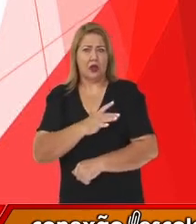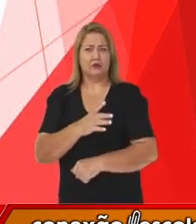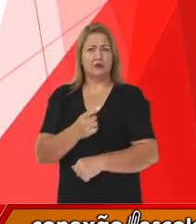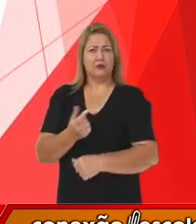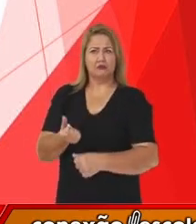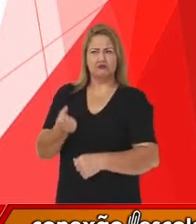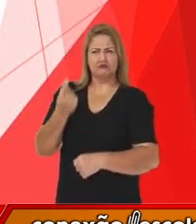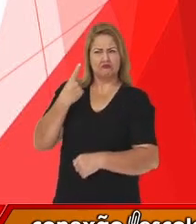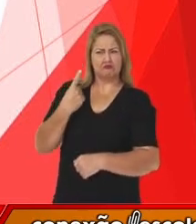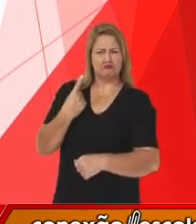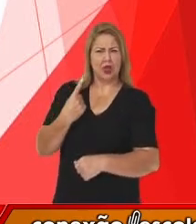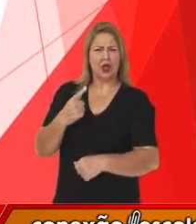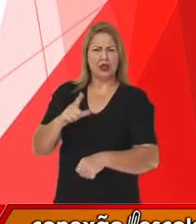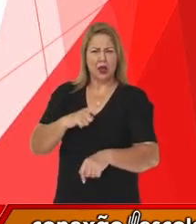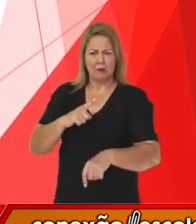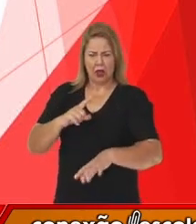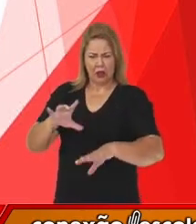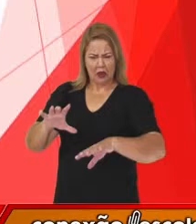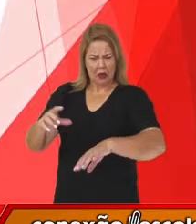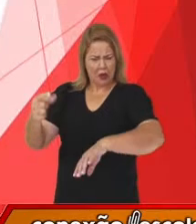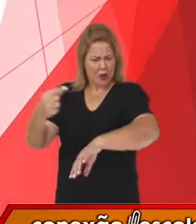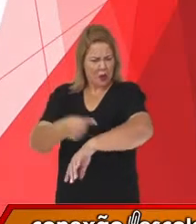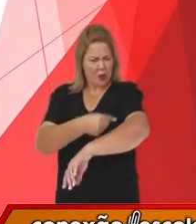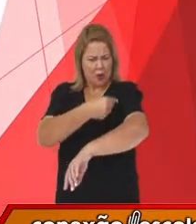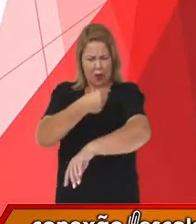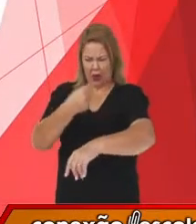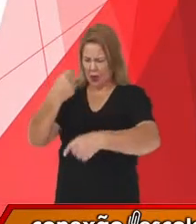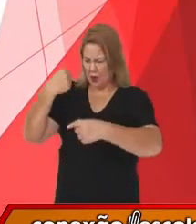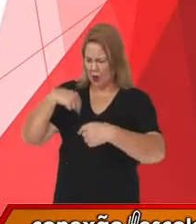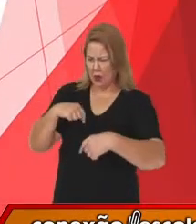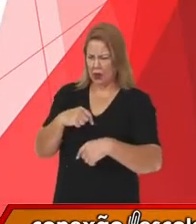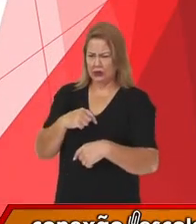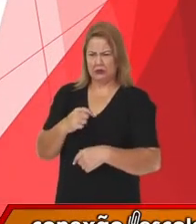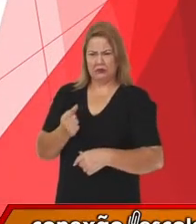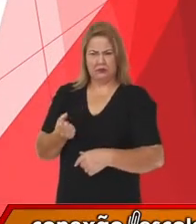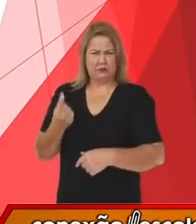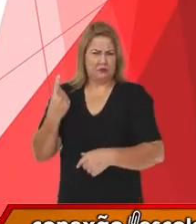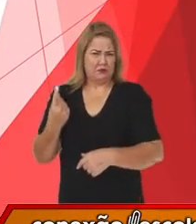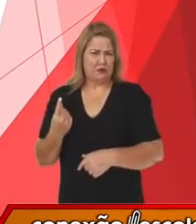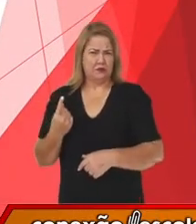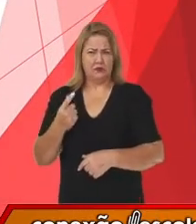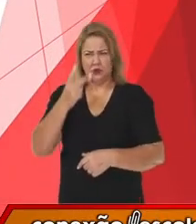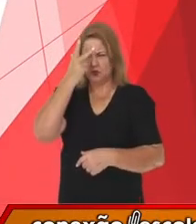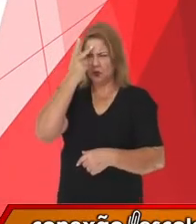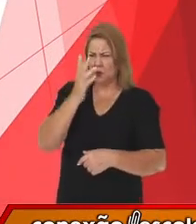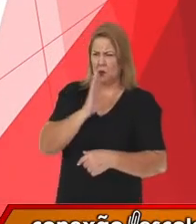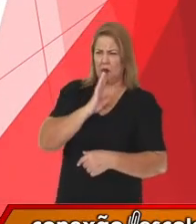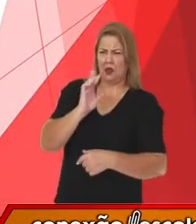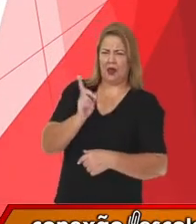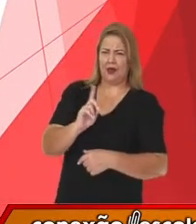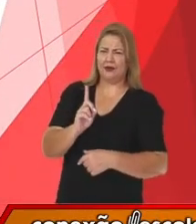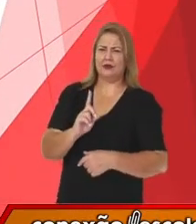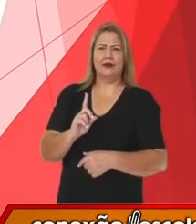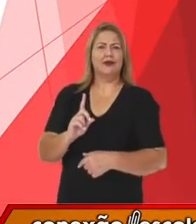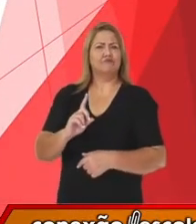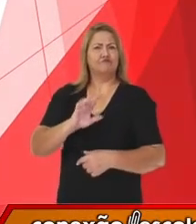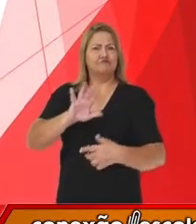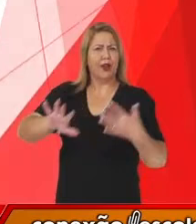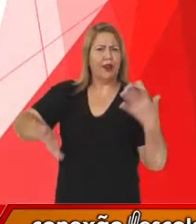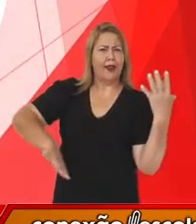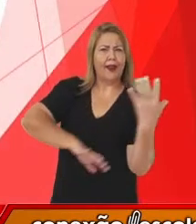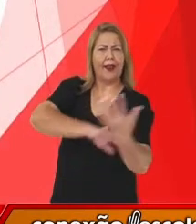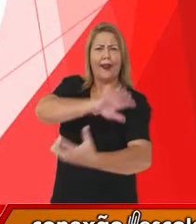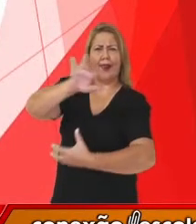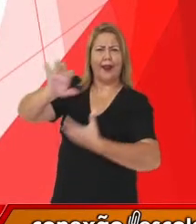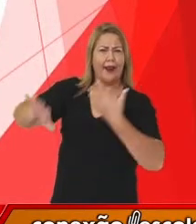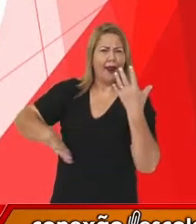que se inserisse um corpo estranho ali no seu organismo. Então, isso gerou a revolta da vacina,